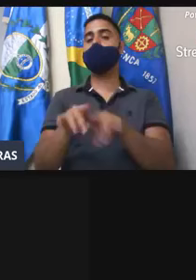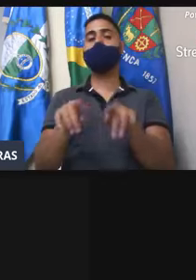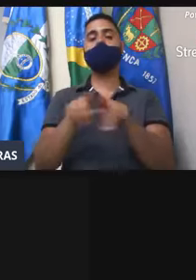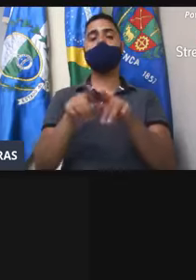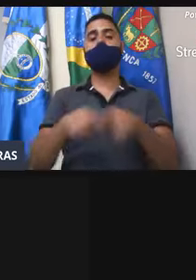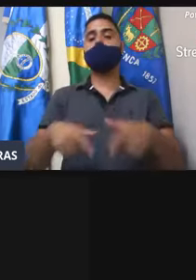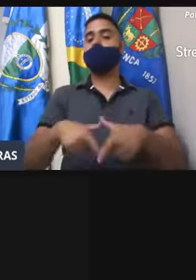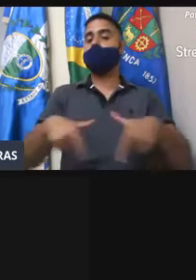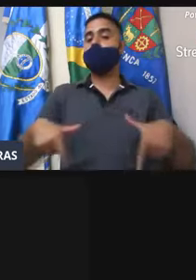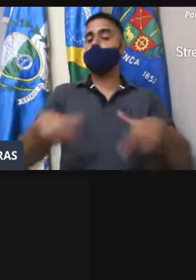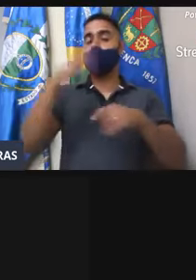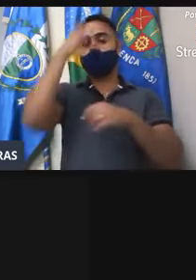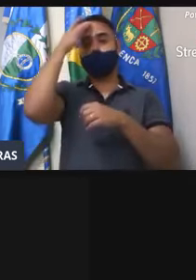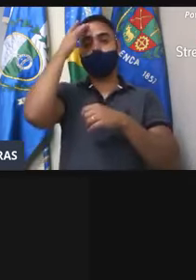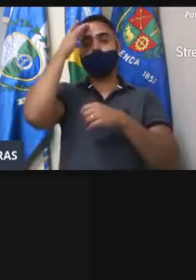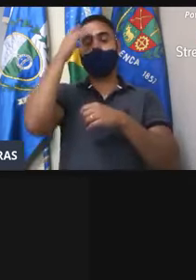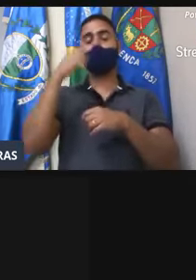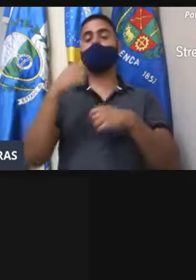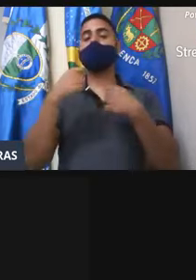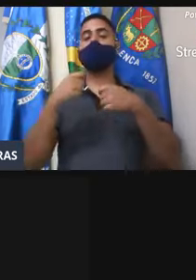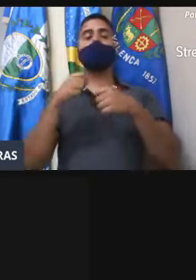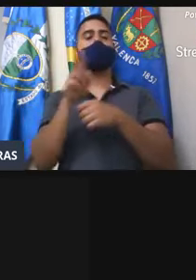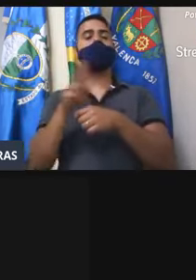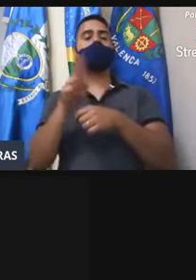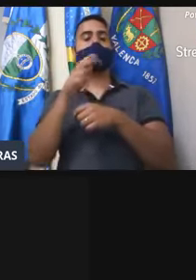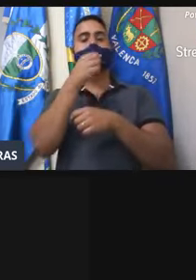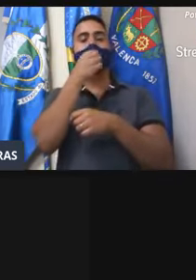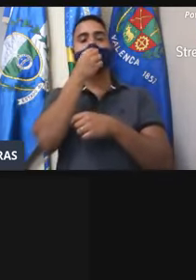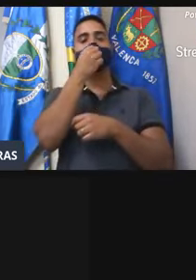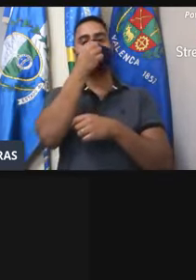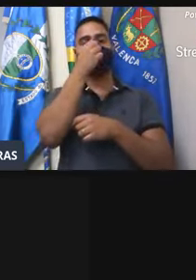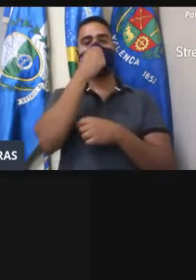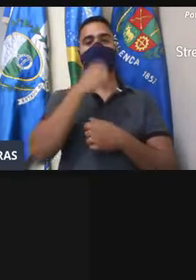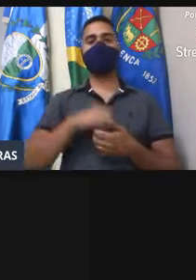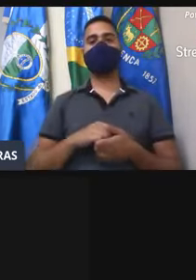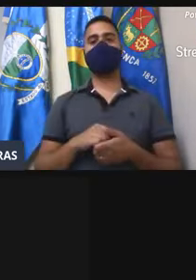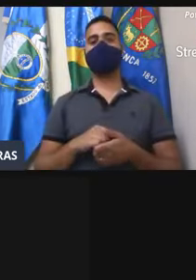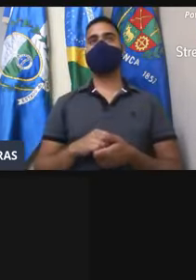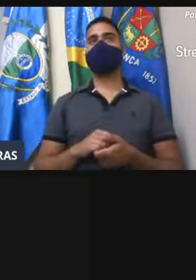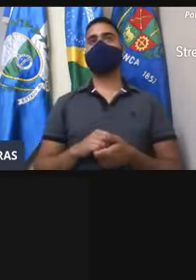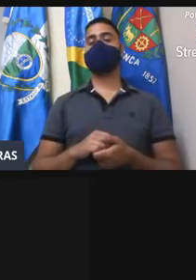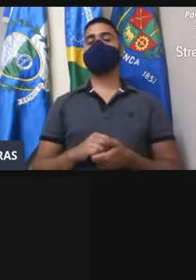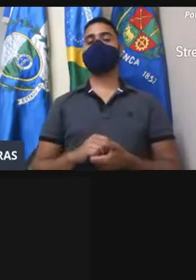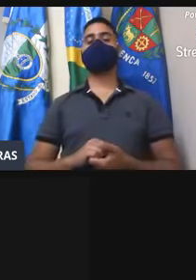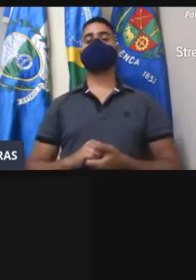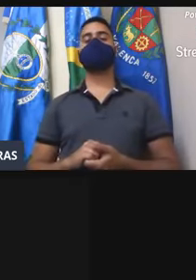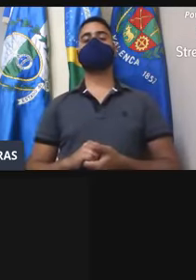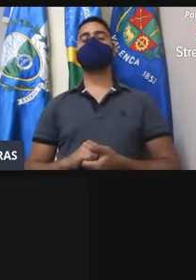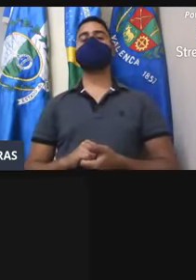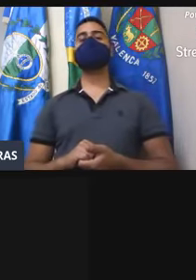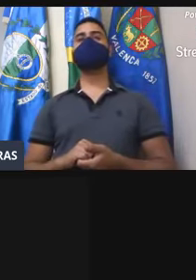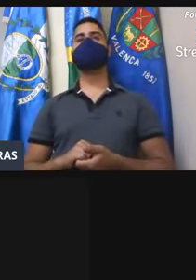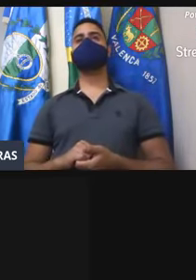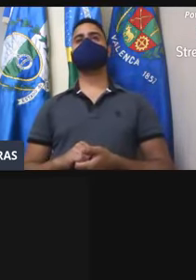fraldas descartáveis para pessoas que têm necessidade de uso, que é uma demanda da Secretaria Municipal de Saúde.